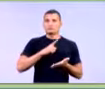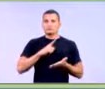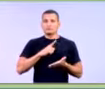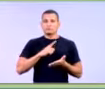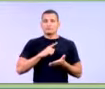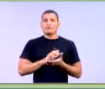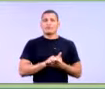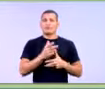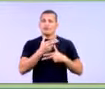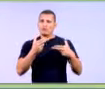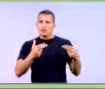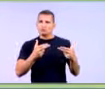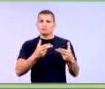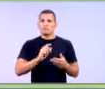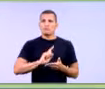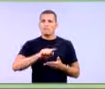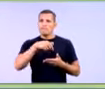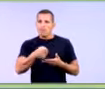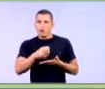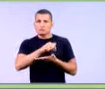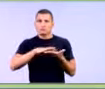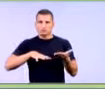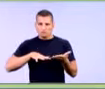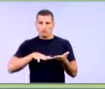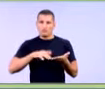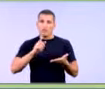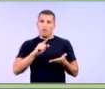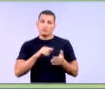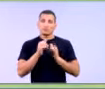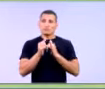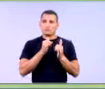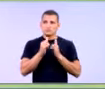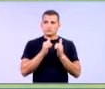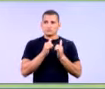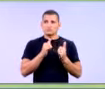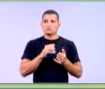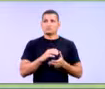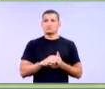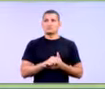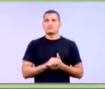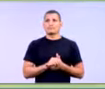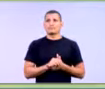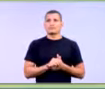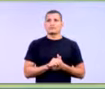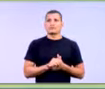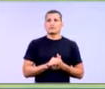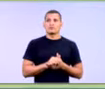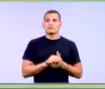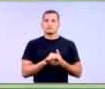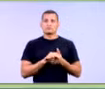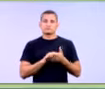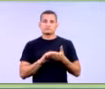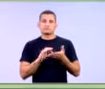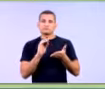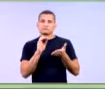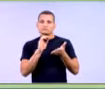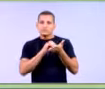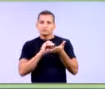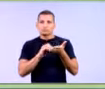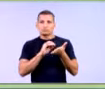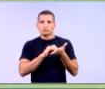pós-textuais são aqueles cujas informações servem para situar os demais,